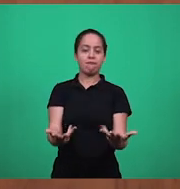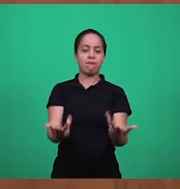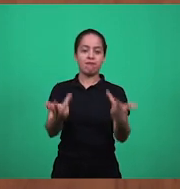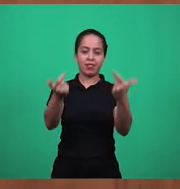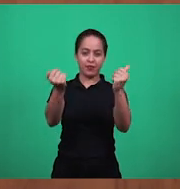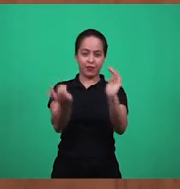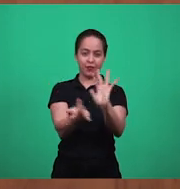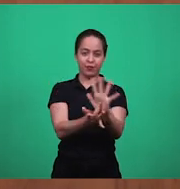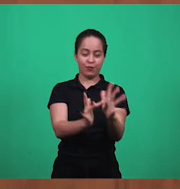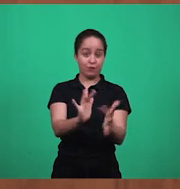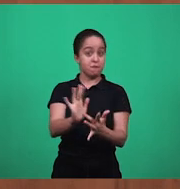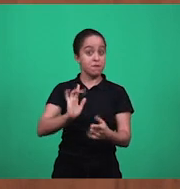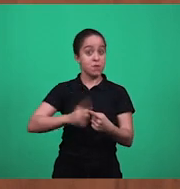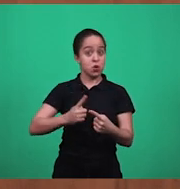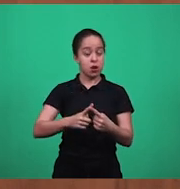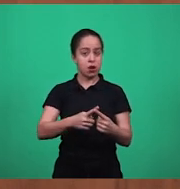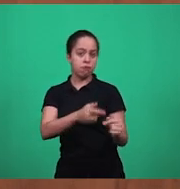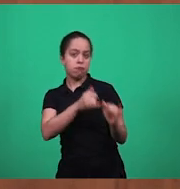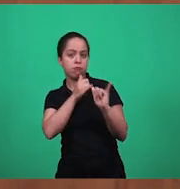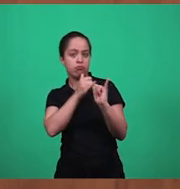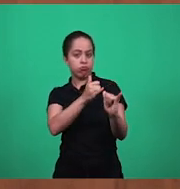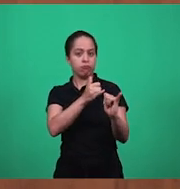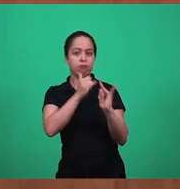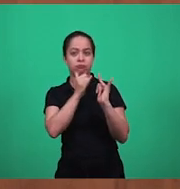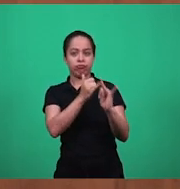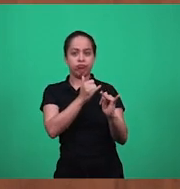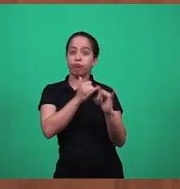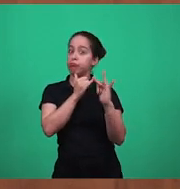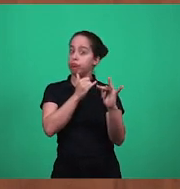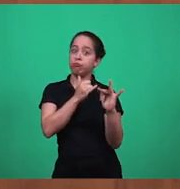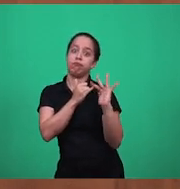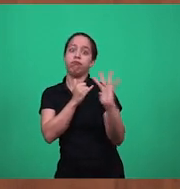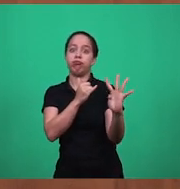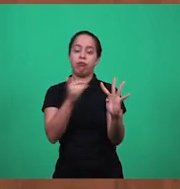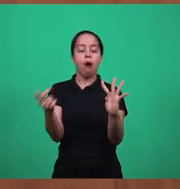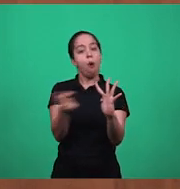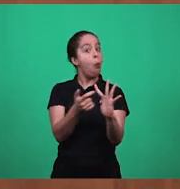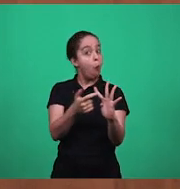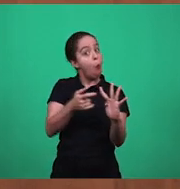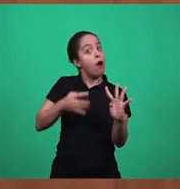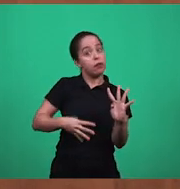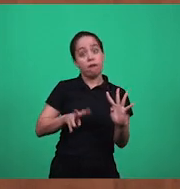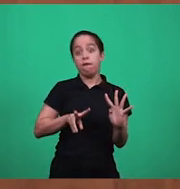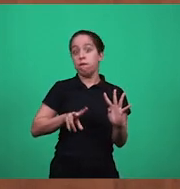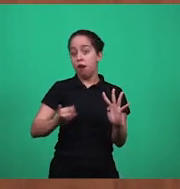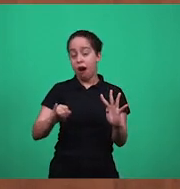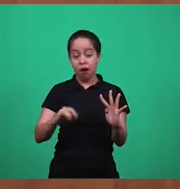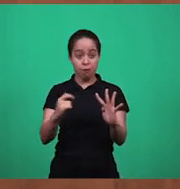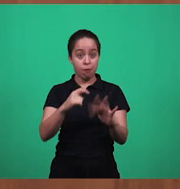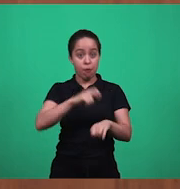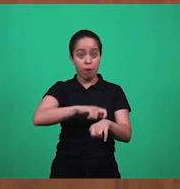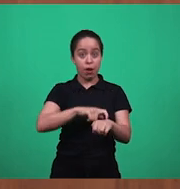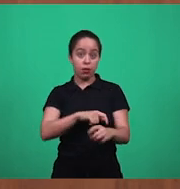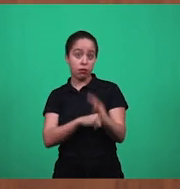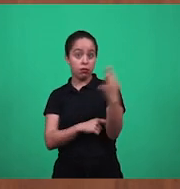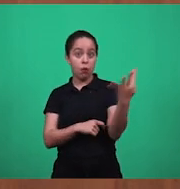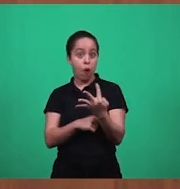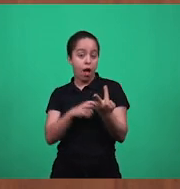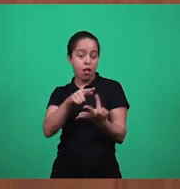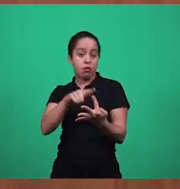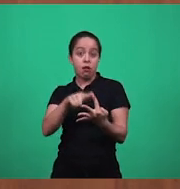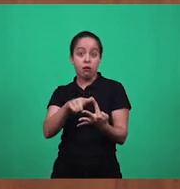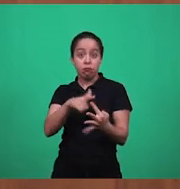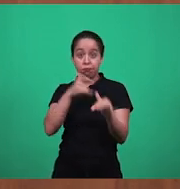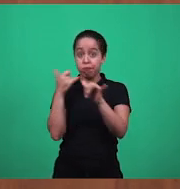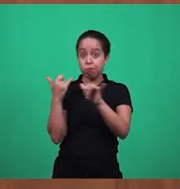encontro glorioso, porque a 4ª trombeta ela vai tocar. E quando ela tocar, nós subiremos e